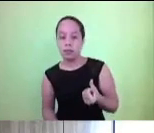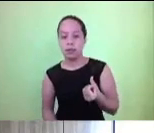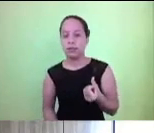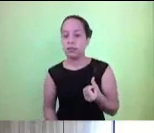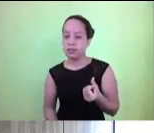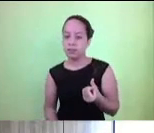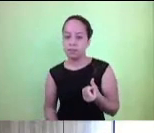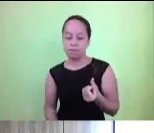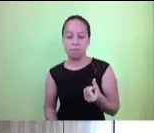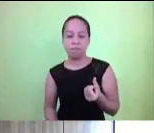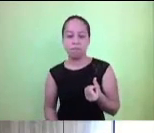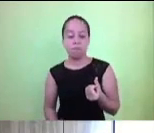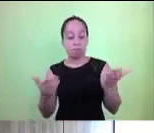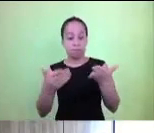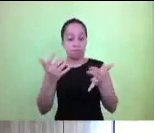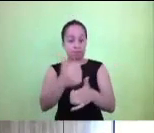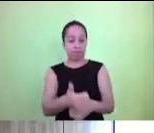Vamos gerar a lista.